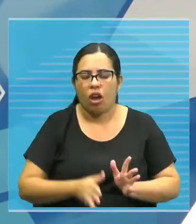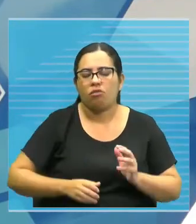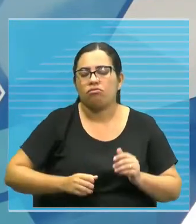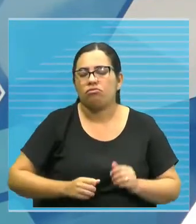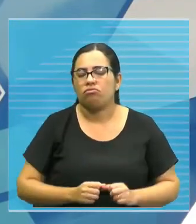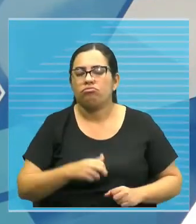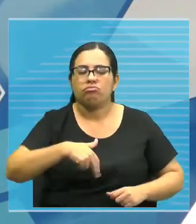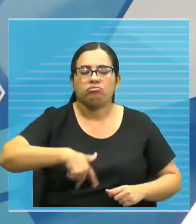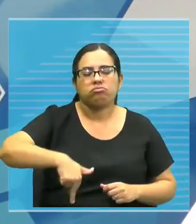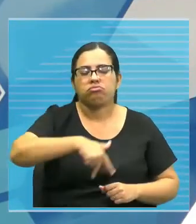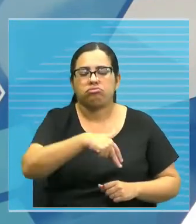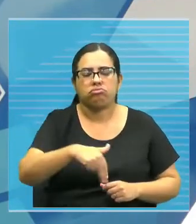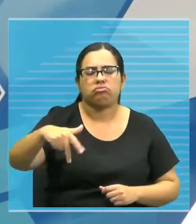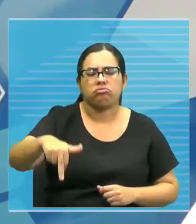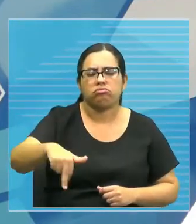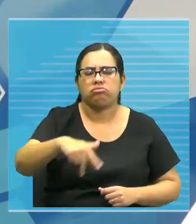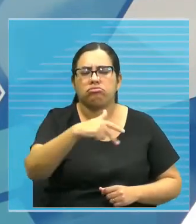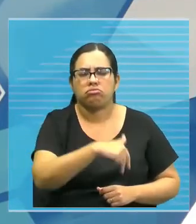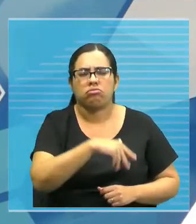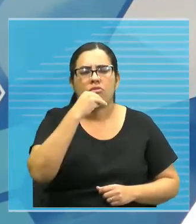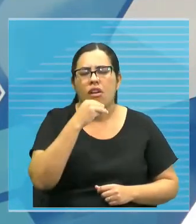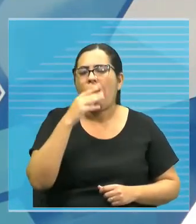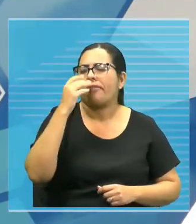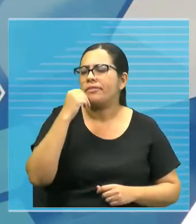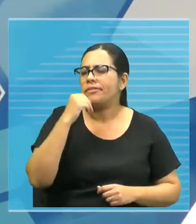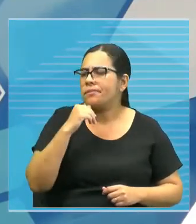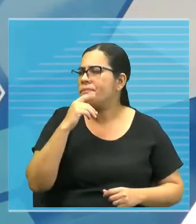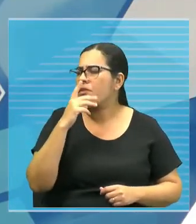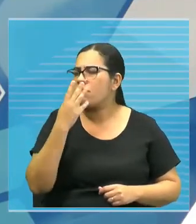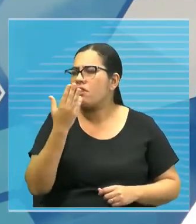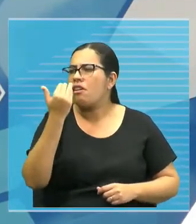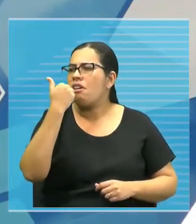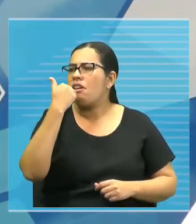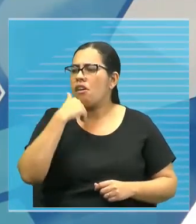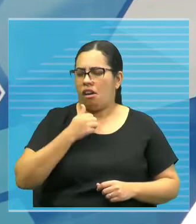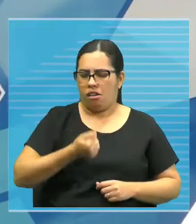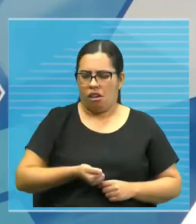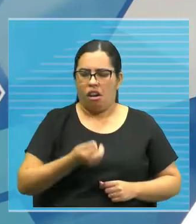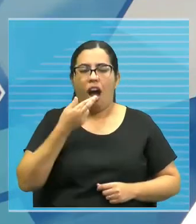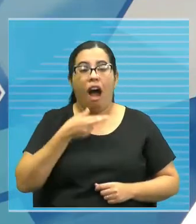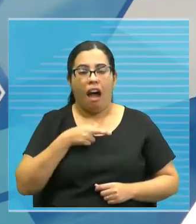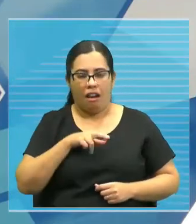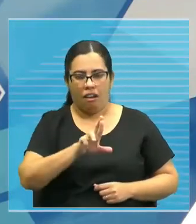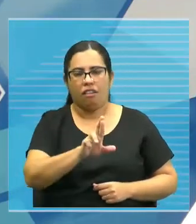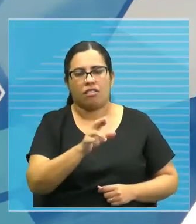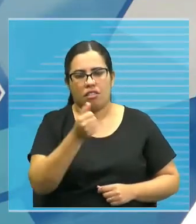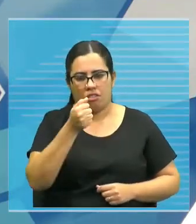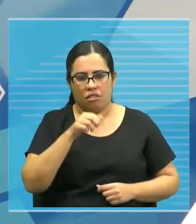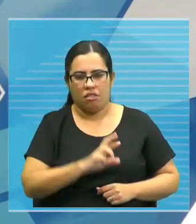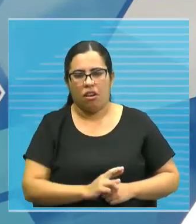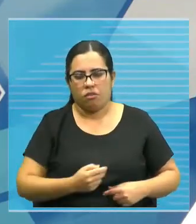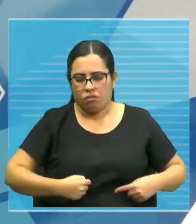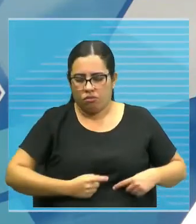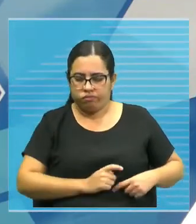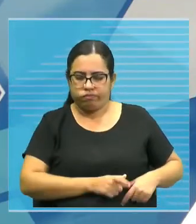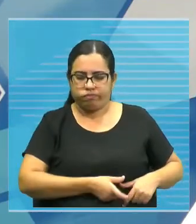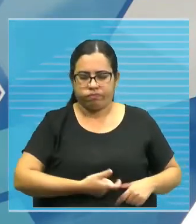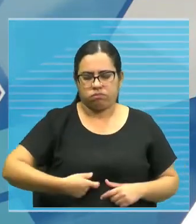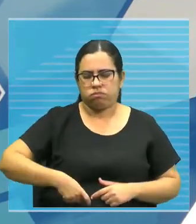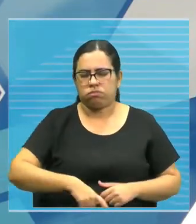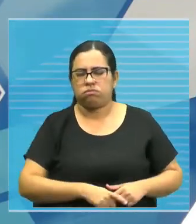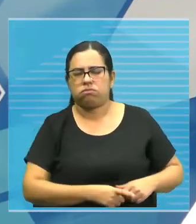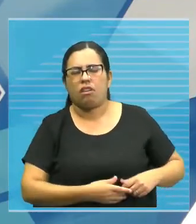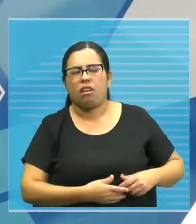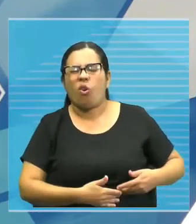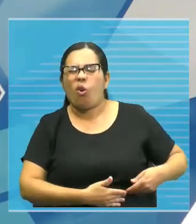ali pouco tempo depois, abrindo a boca ali e tal, acaba entrando um pouco de ar que se acumula nas alças intestinais